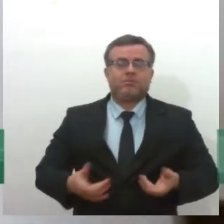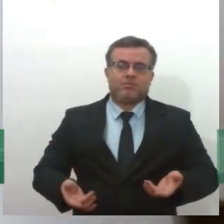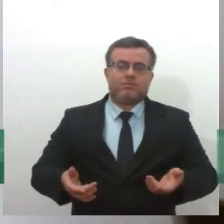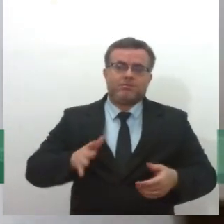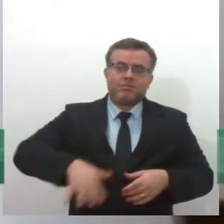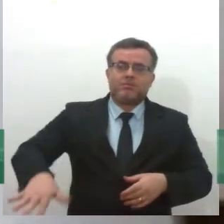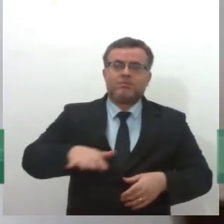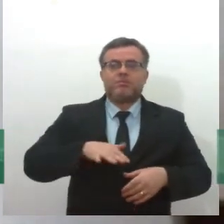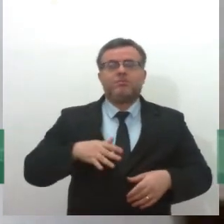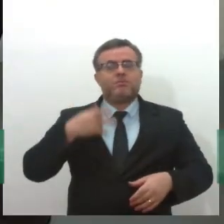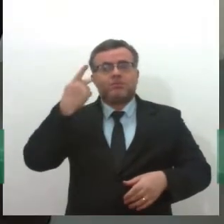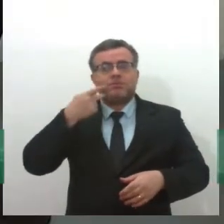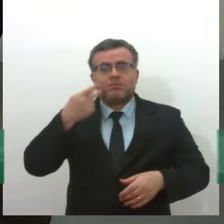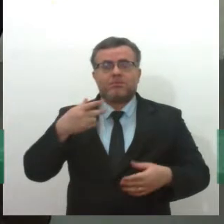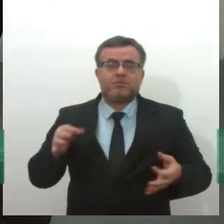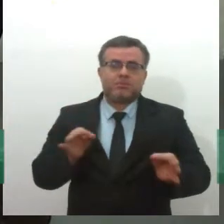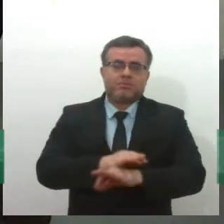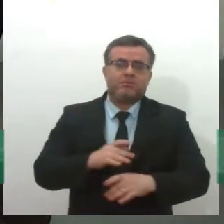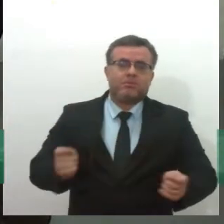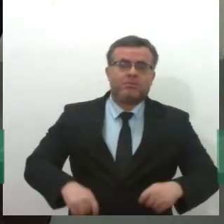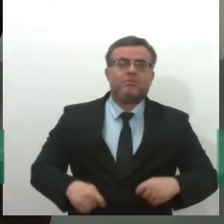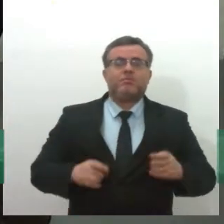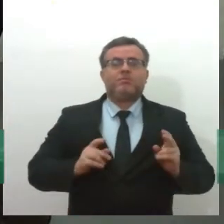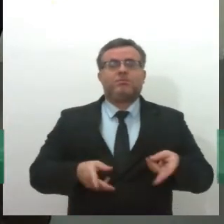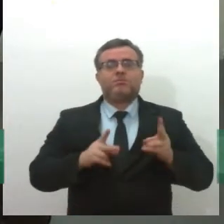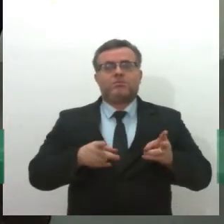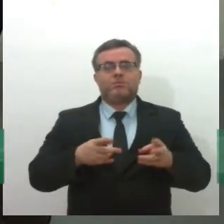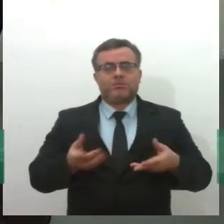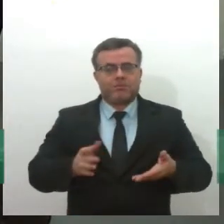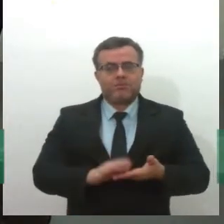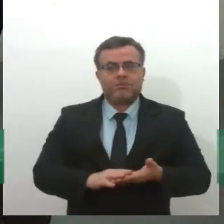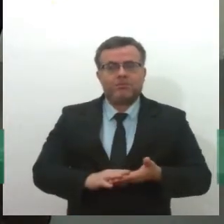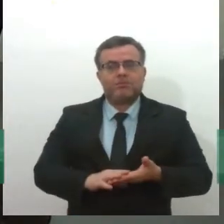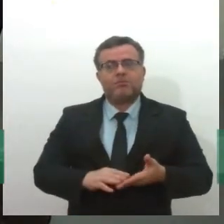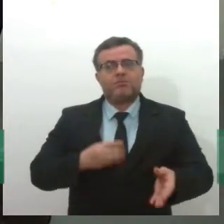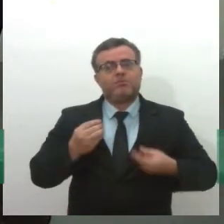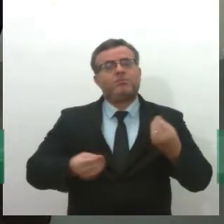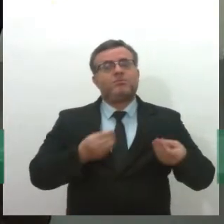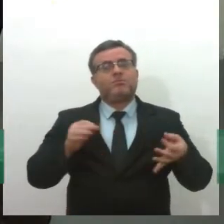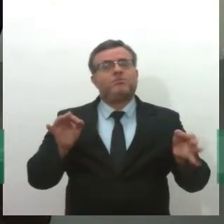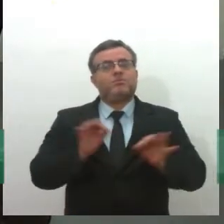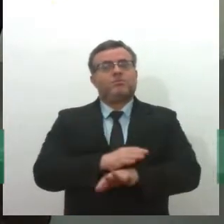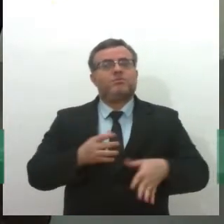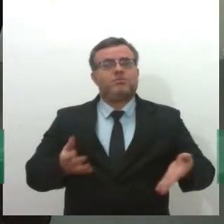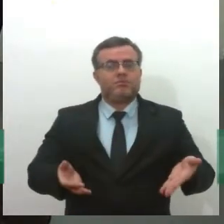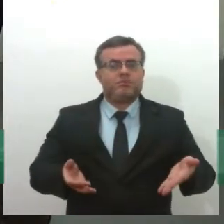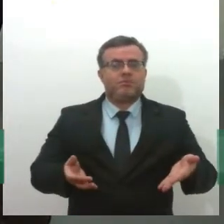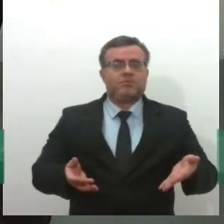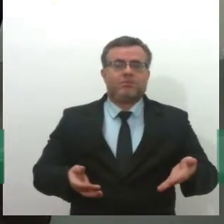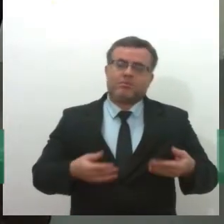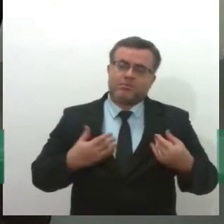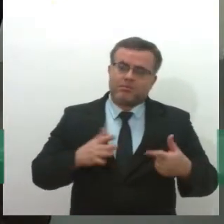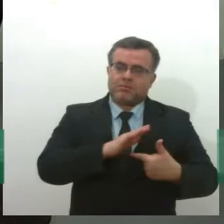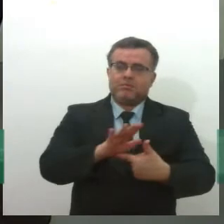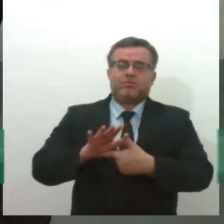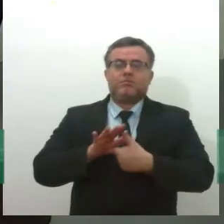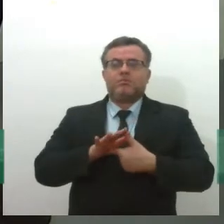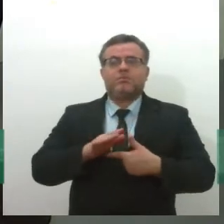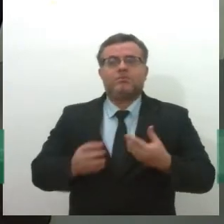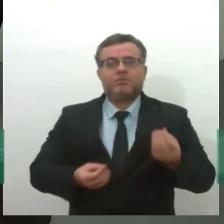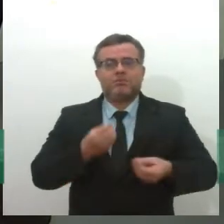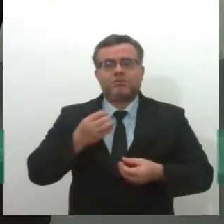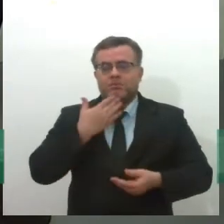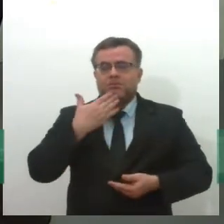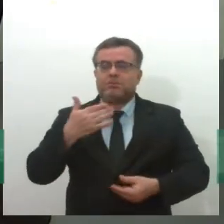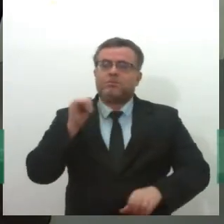política. Circula na internet, né, um abaixo-assinado contra a PEC 18, que além de criticar a questão da anistia, pede mudanças